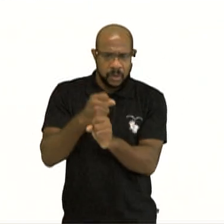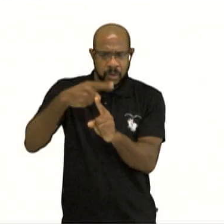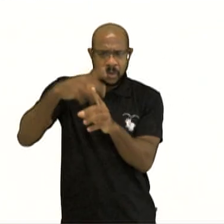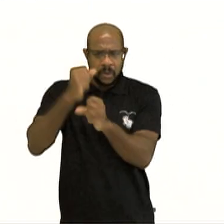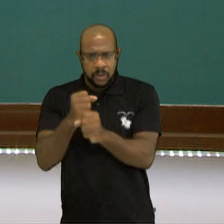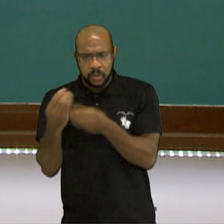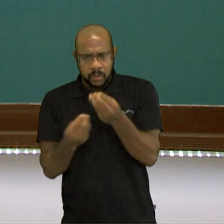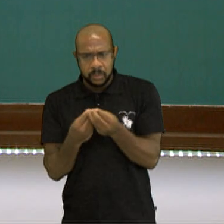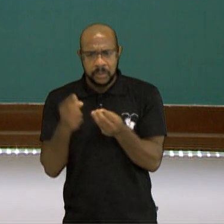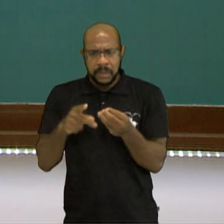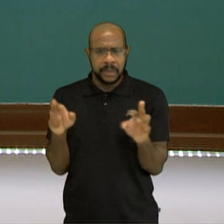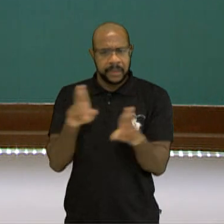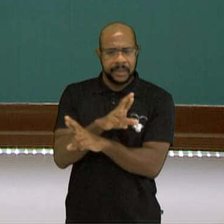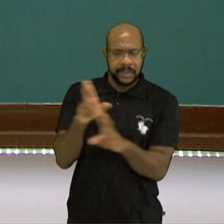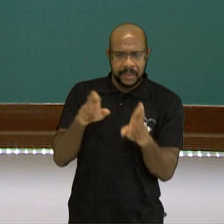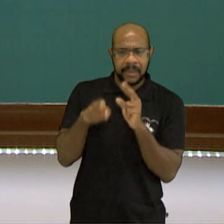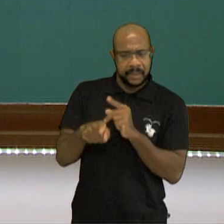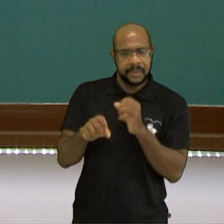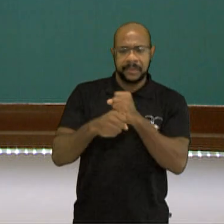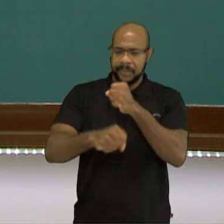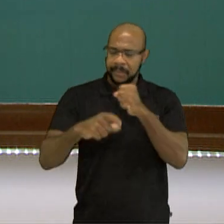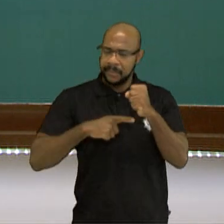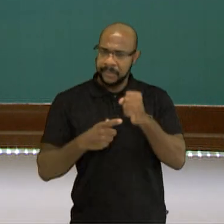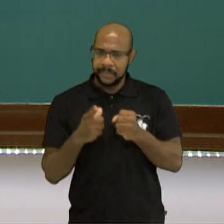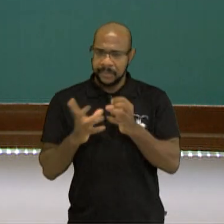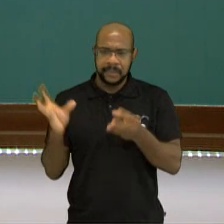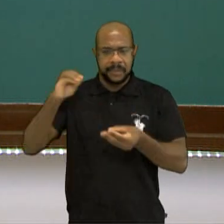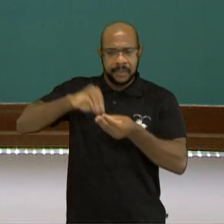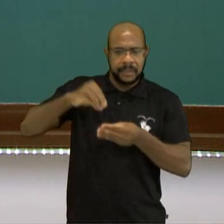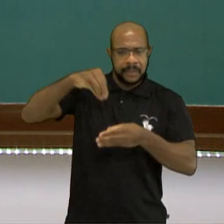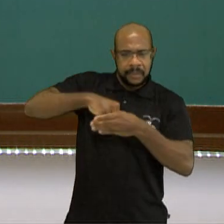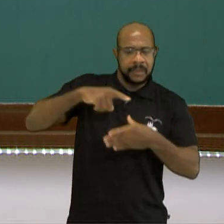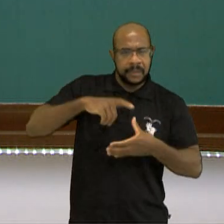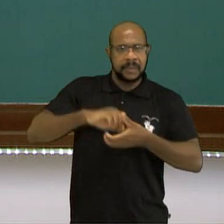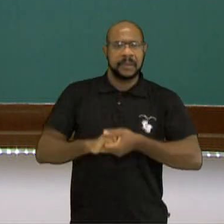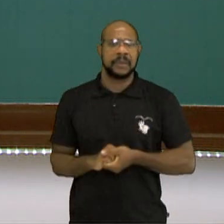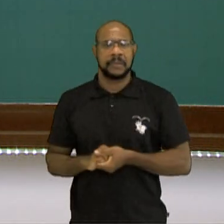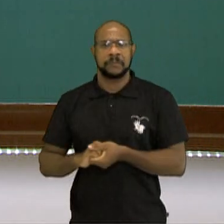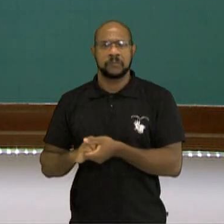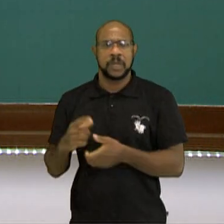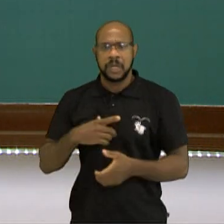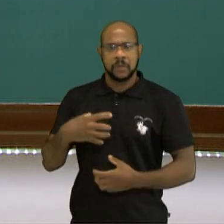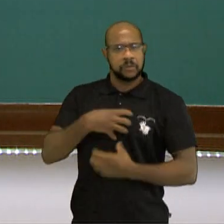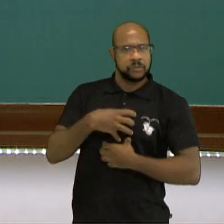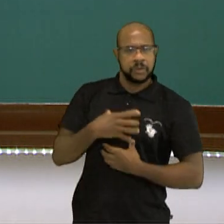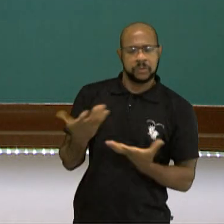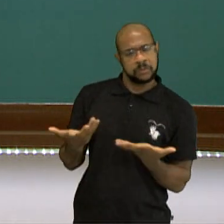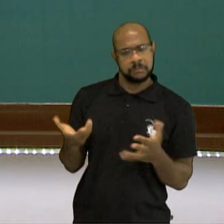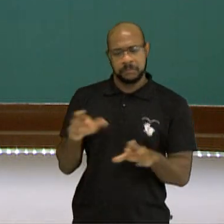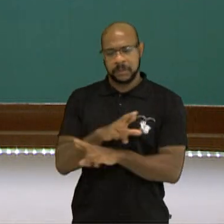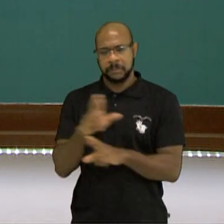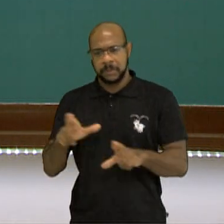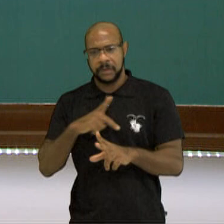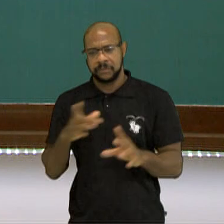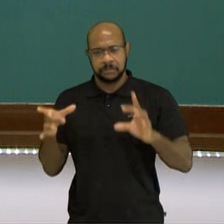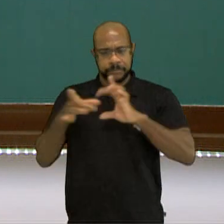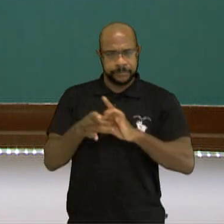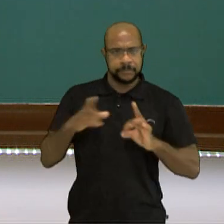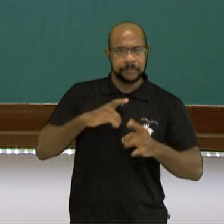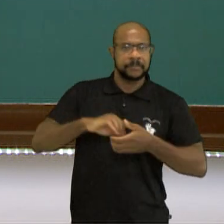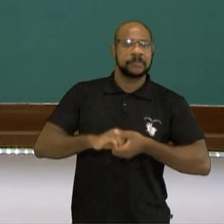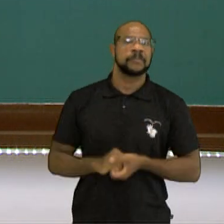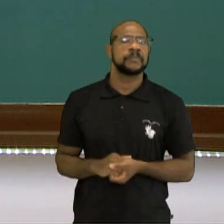está relacionando as grandezas. Então a maneira matemática como elas vão estar interligadas, tá?